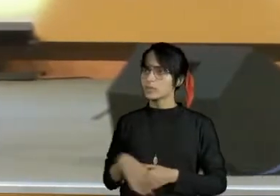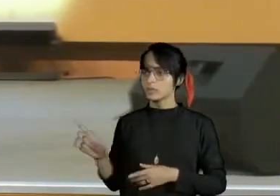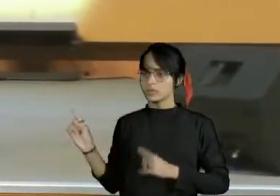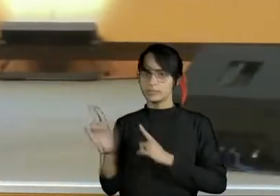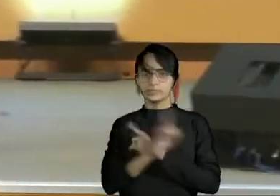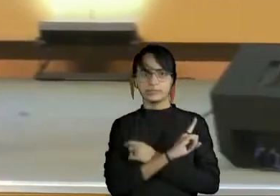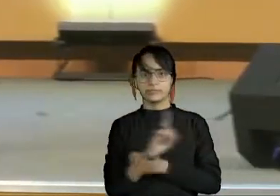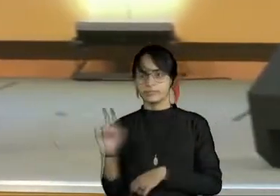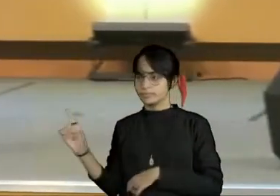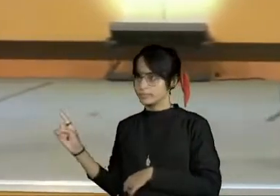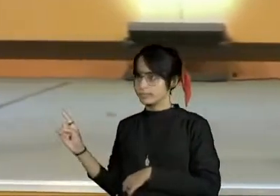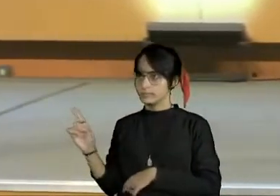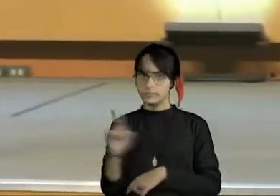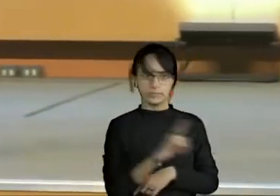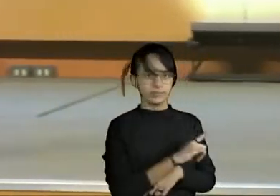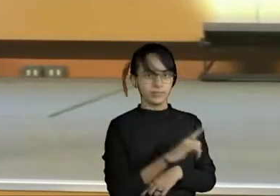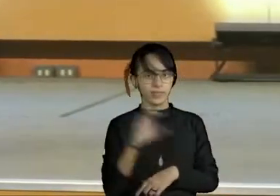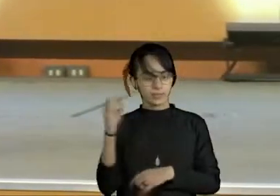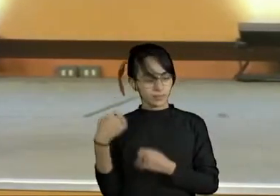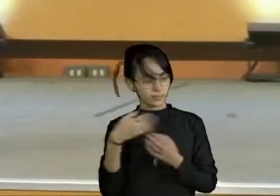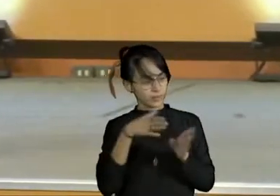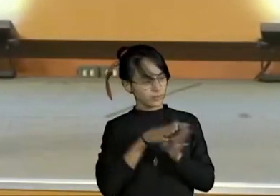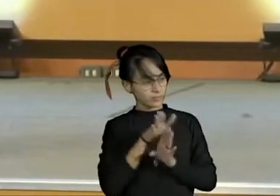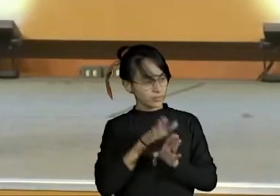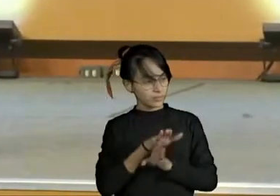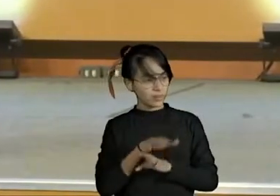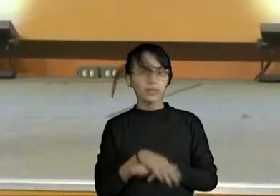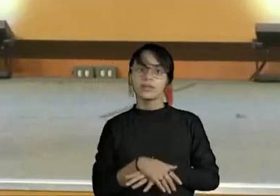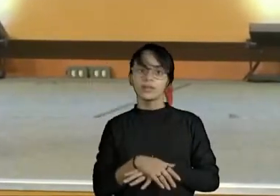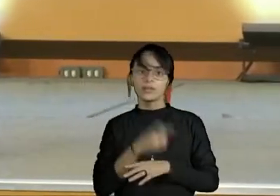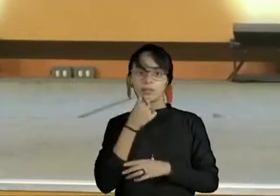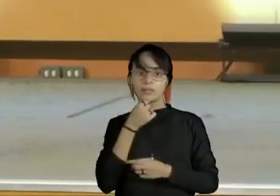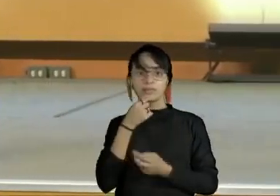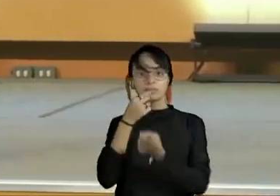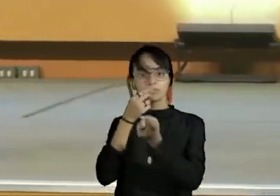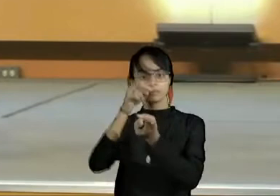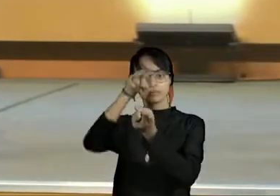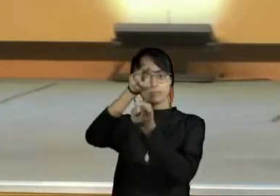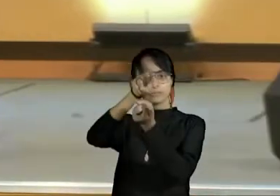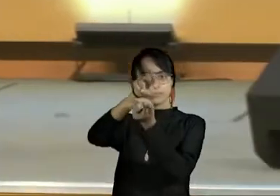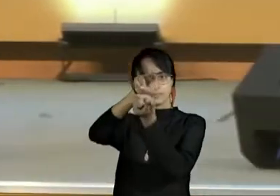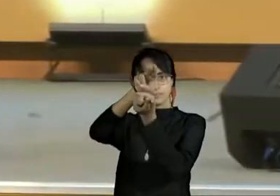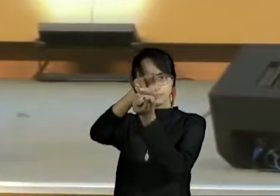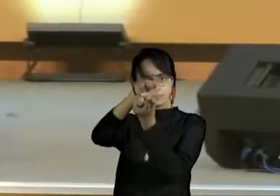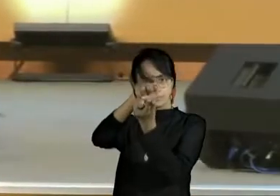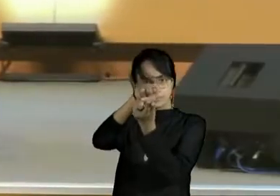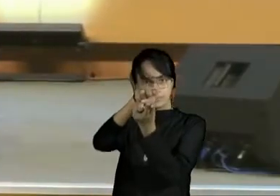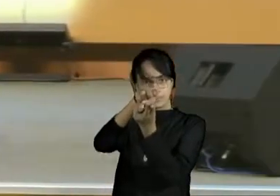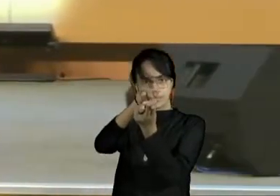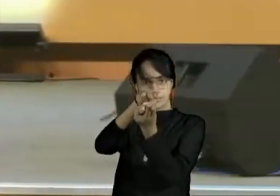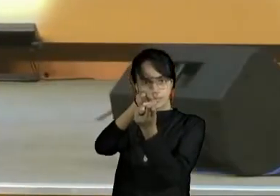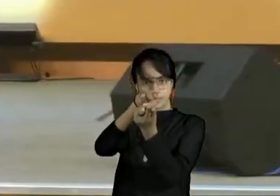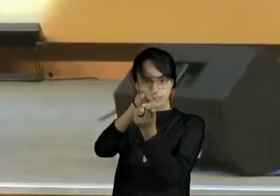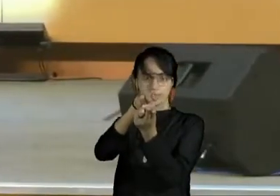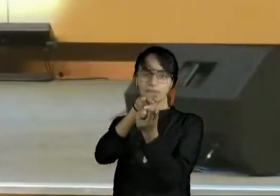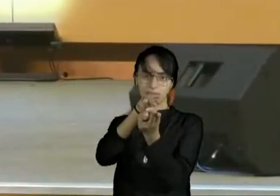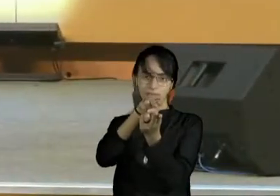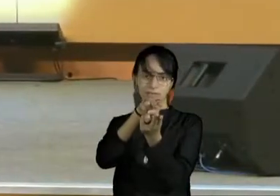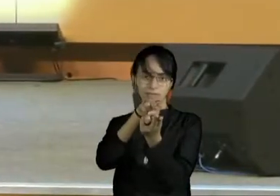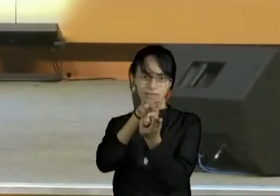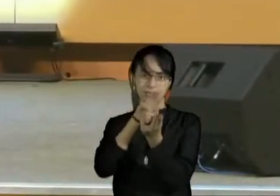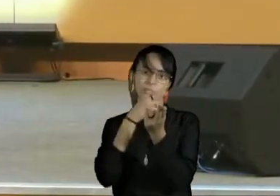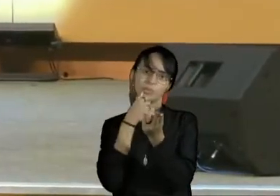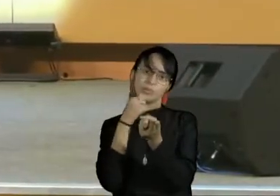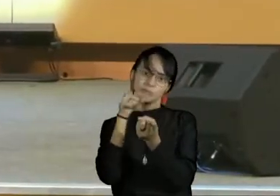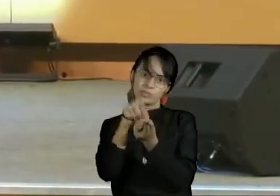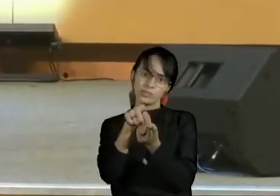outro. Parece que Deus dá uma direção para ele, deita em cima do menino enquanto o corpo ainda está quente. Você vê, o corpo do